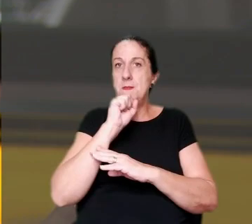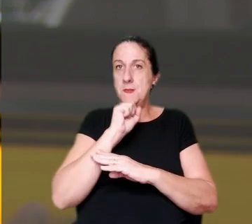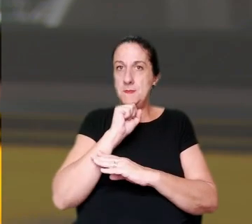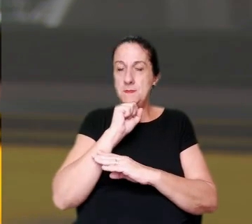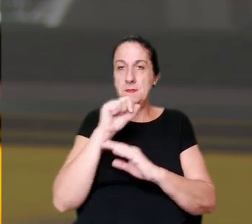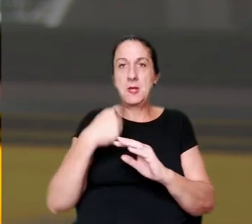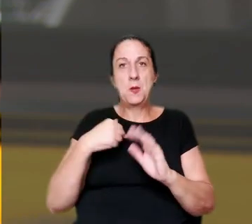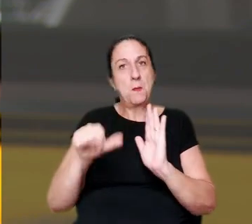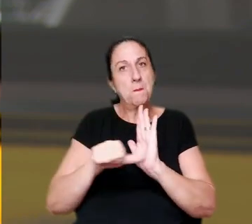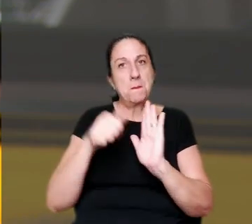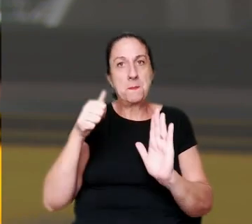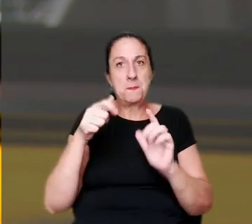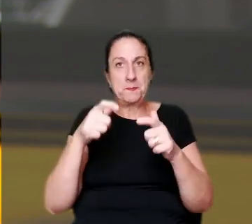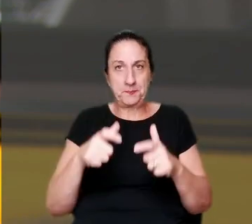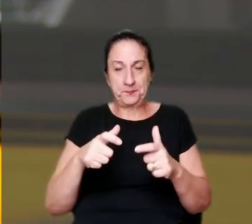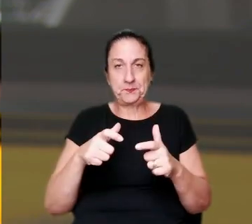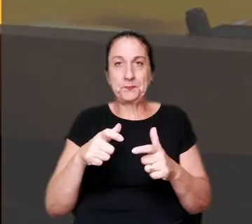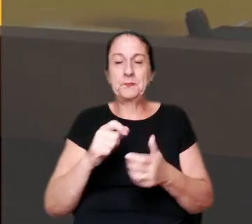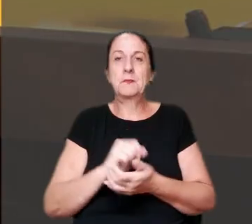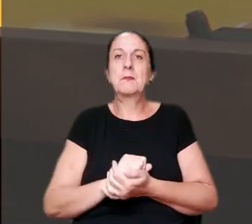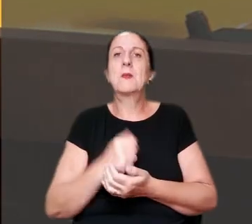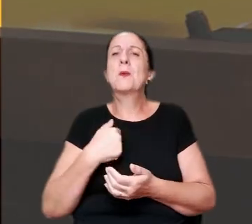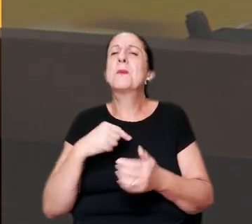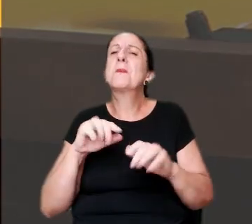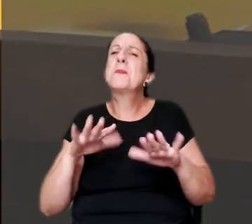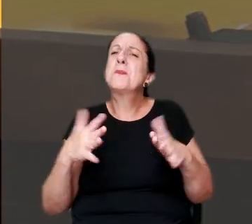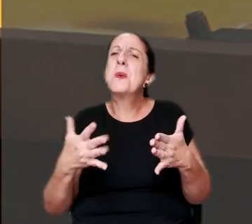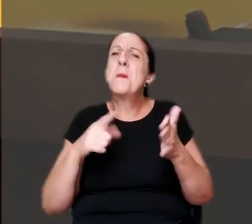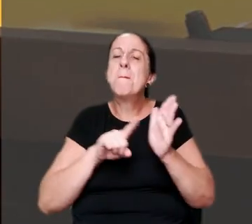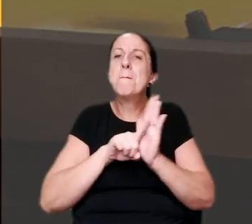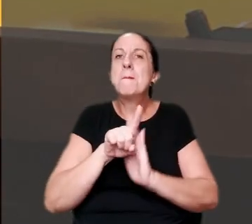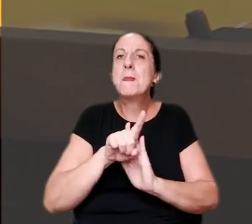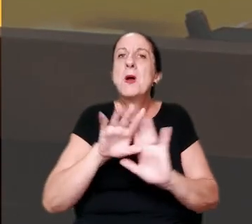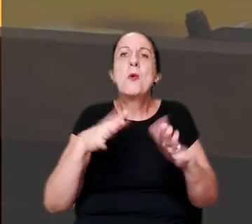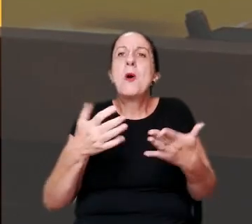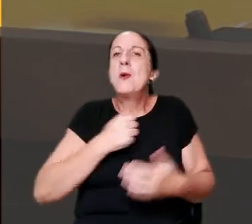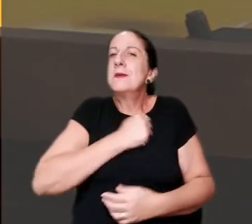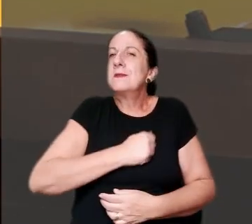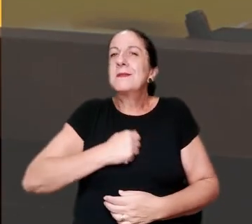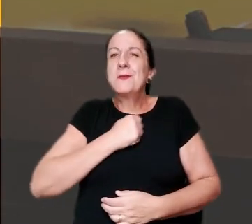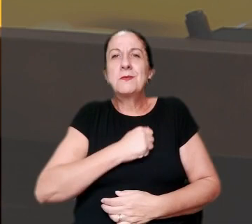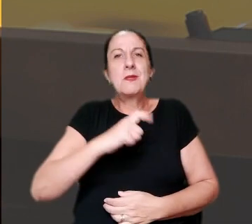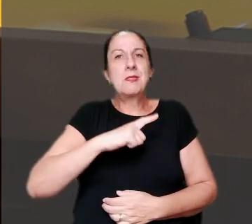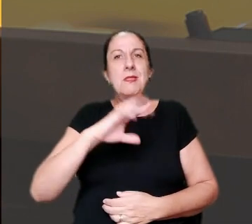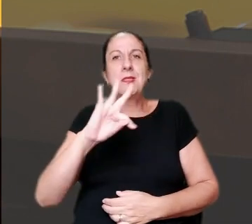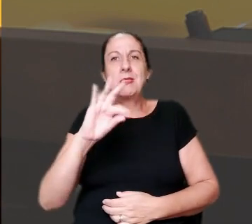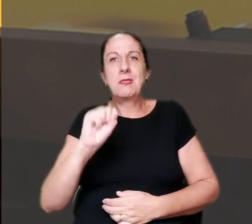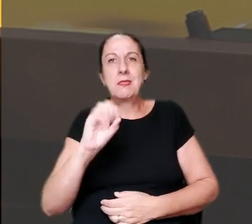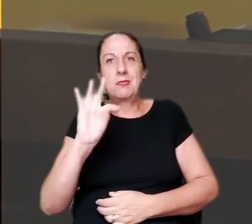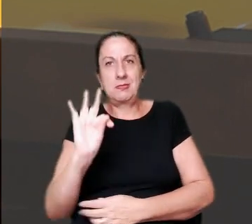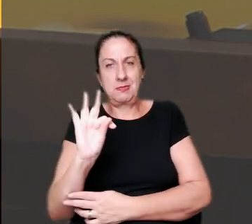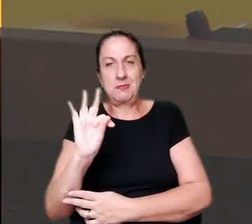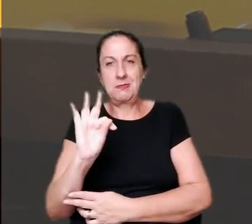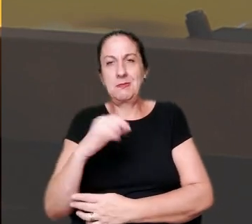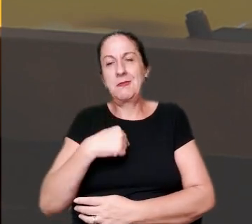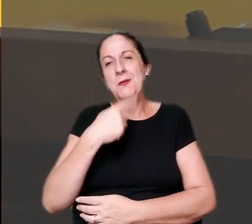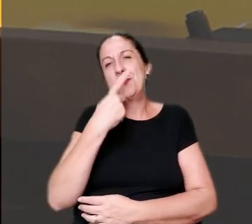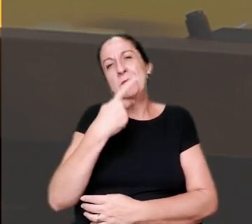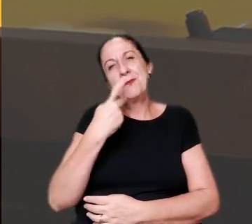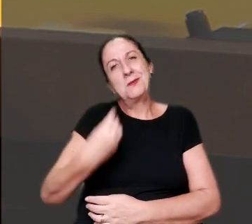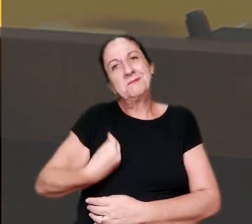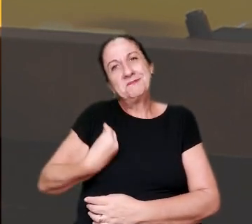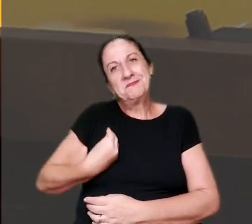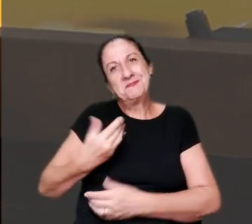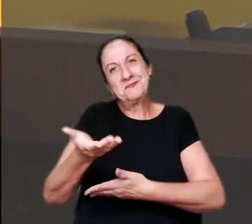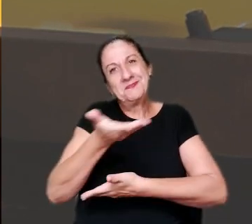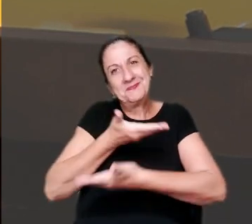antigo, figurei em 1º lugar. Quando me perguntam qual é a saudade que você tem do TST, eu digo,